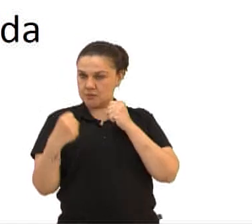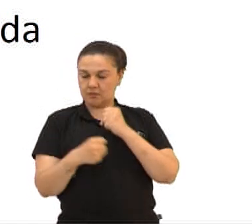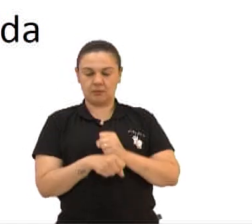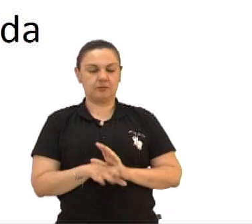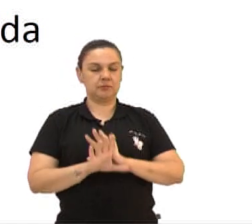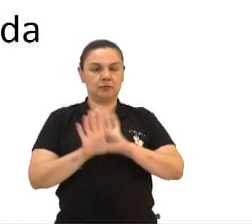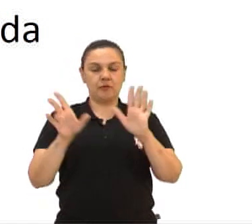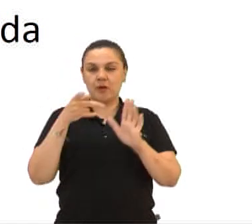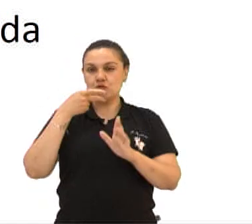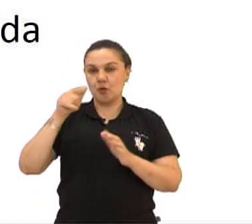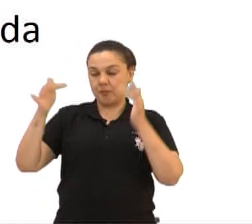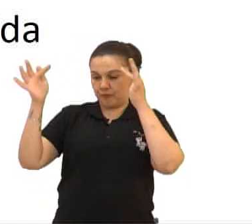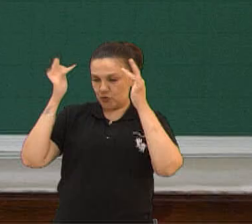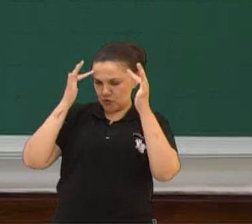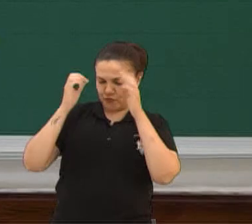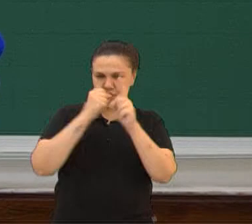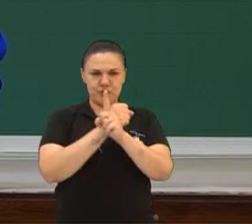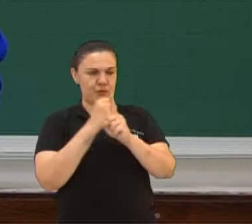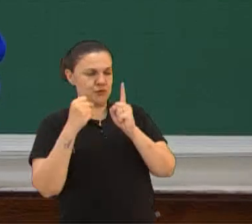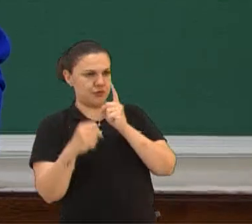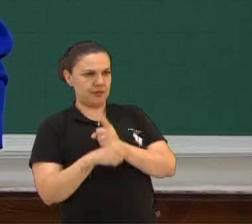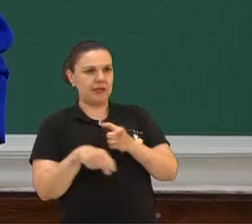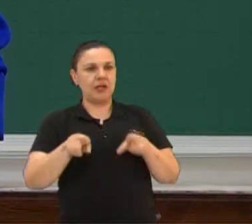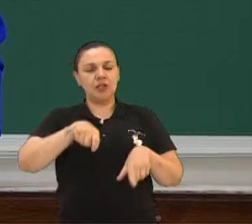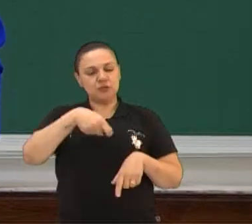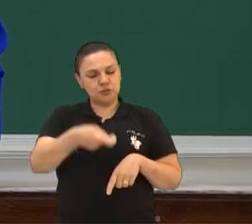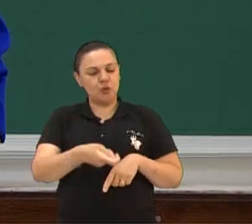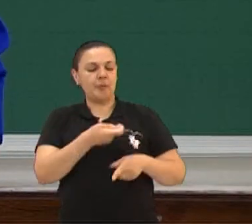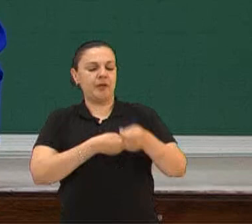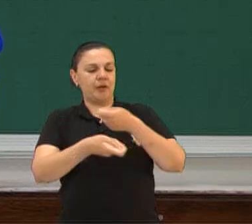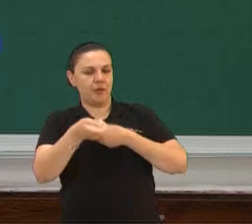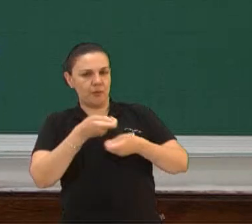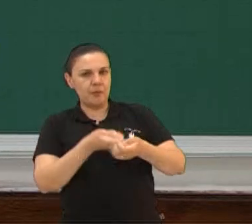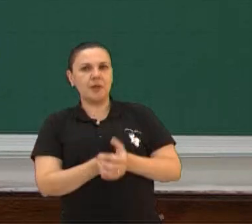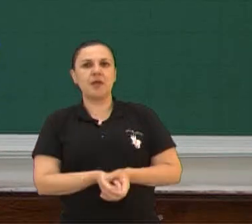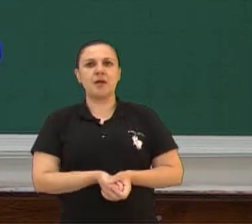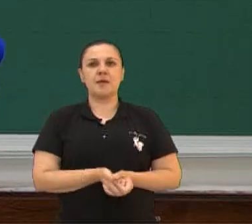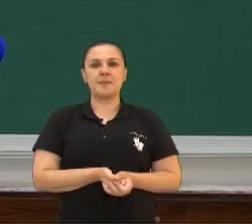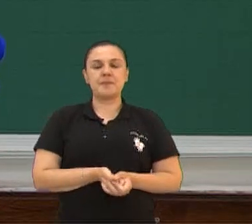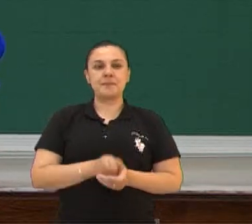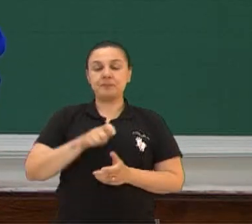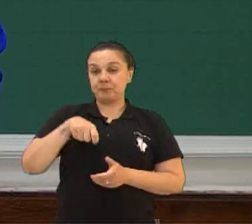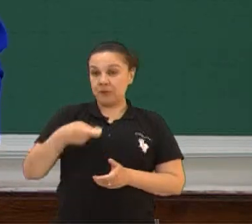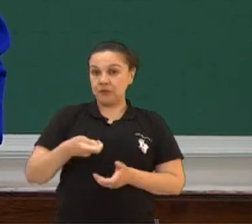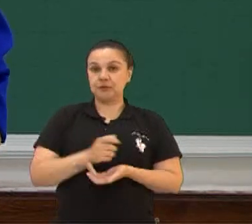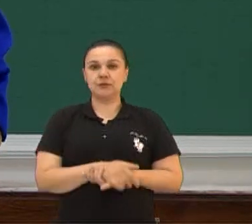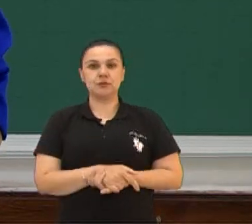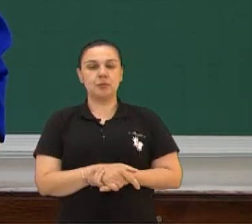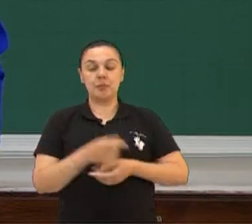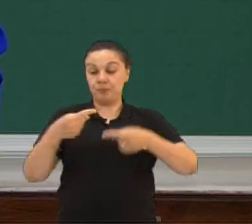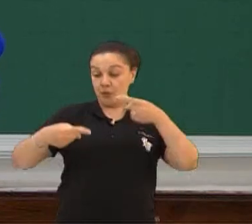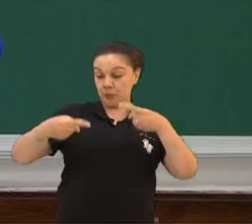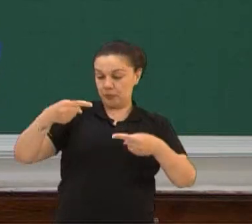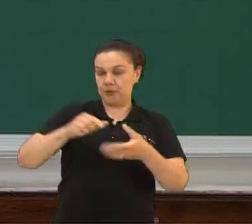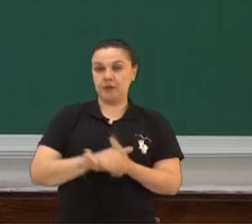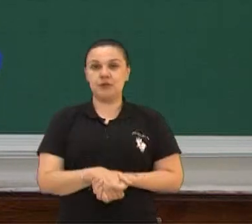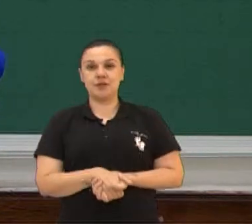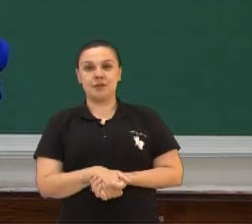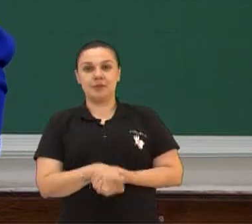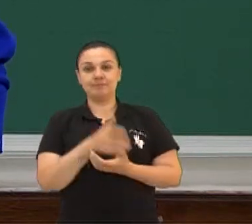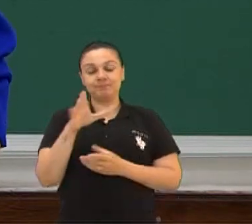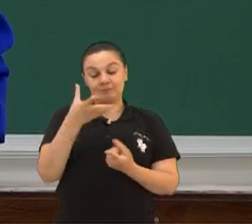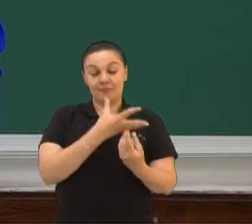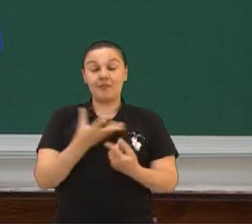né, professor, sobre filosofia e sociologia, eles falavam sobre economia, eles falavam sobre política,